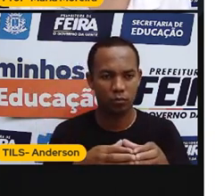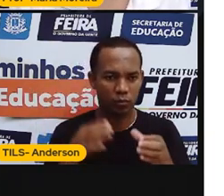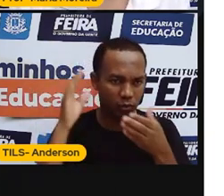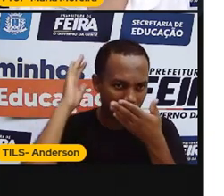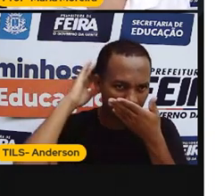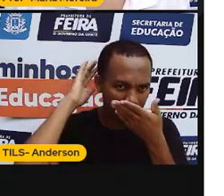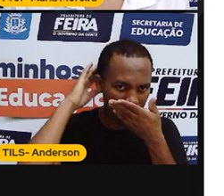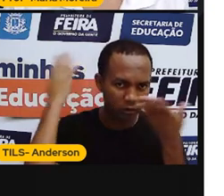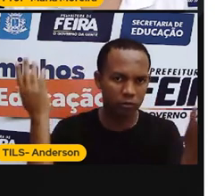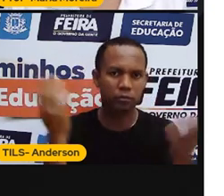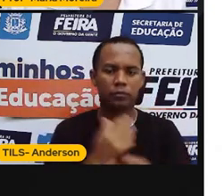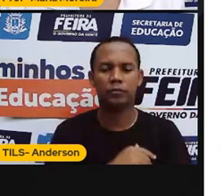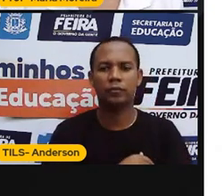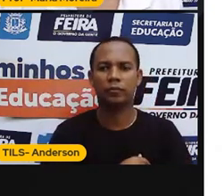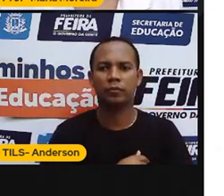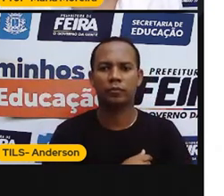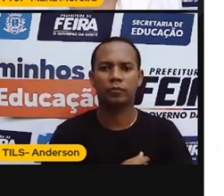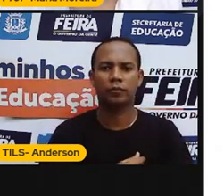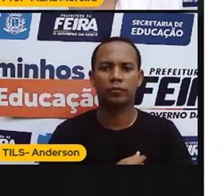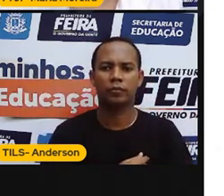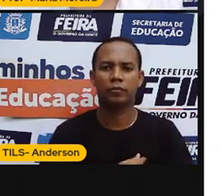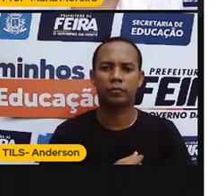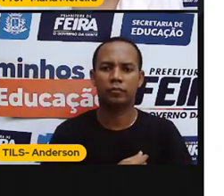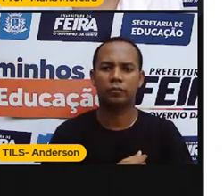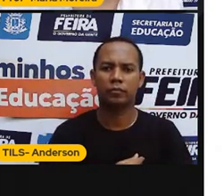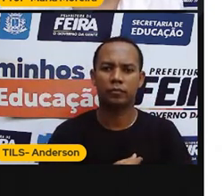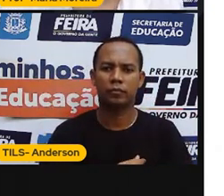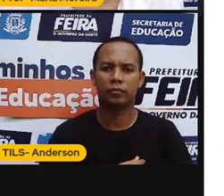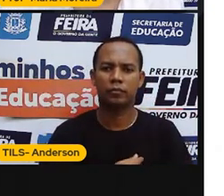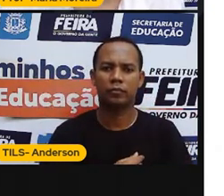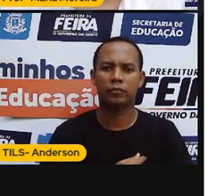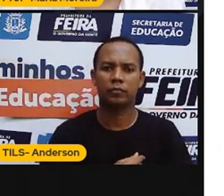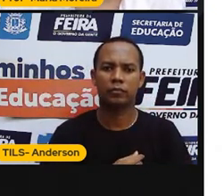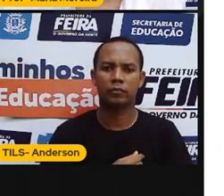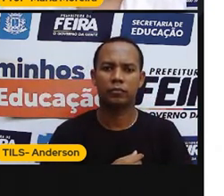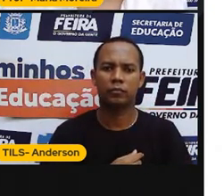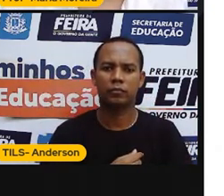de quem? Dos indígenas, certo?